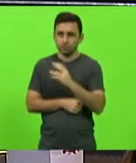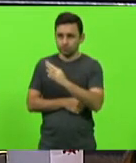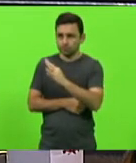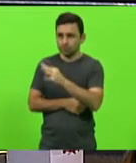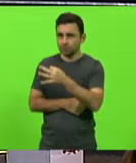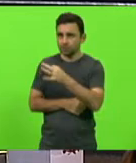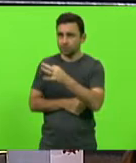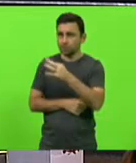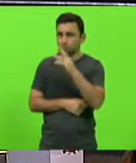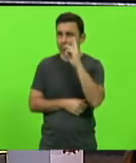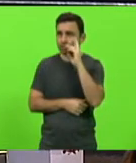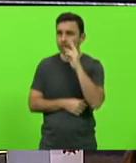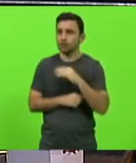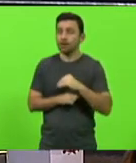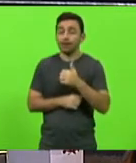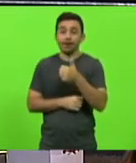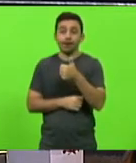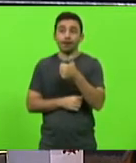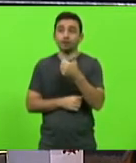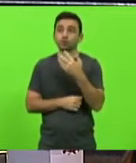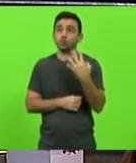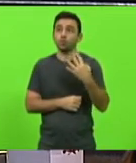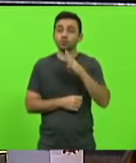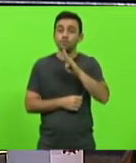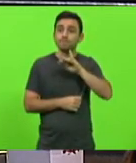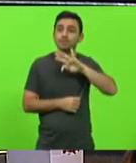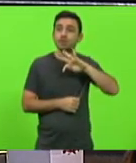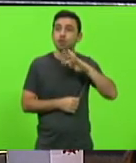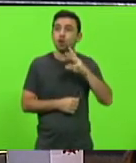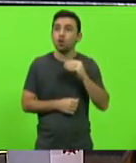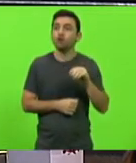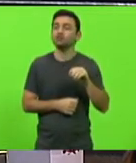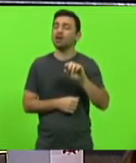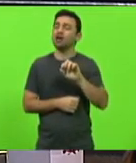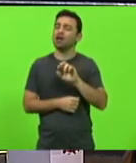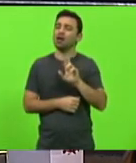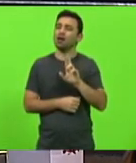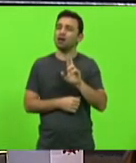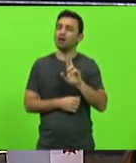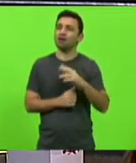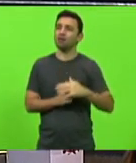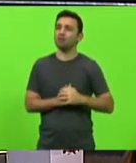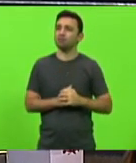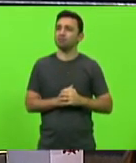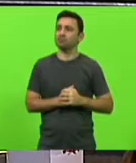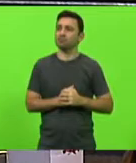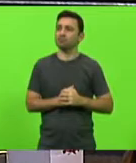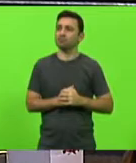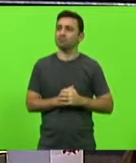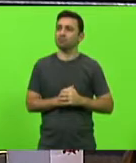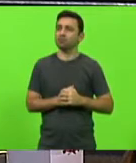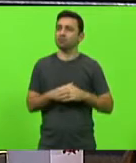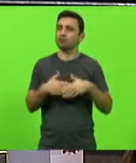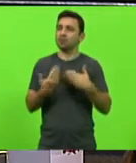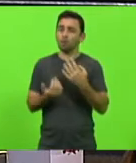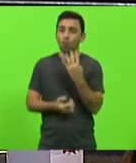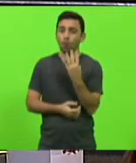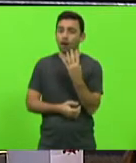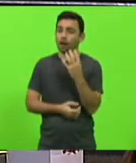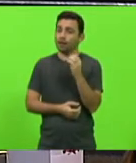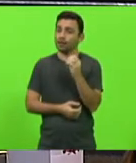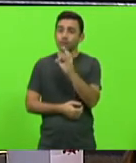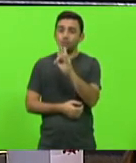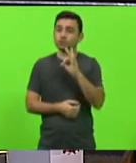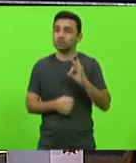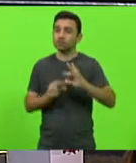Minotto, a 14 bilhões de reais no nosso orçamento. Isso é quase 40% do nosso